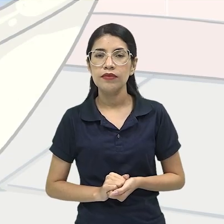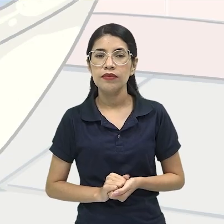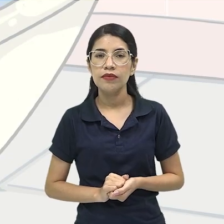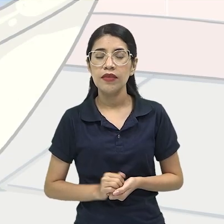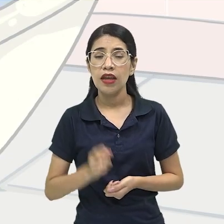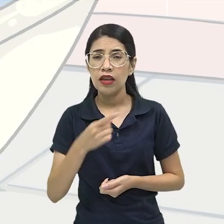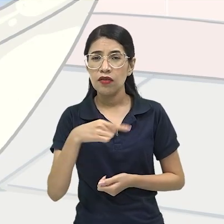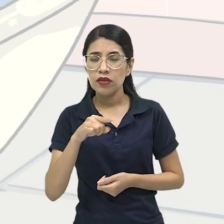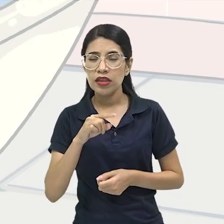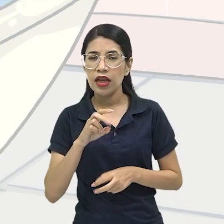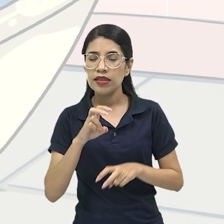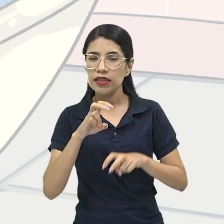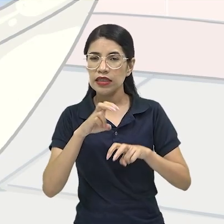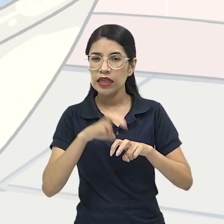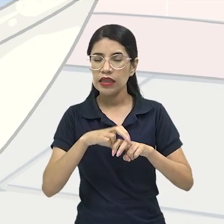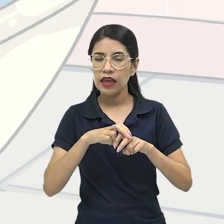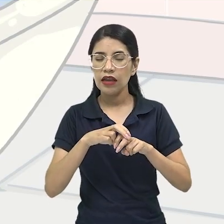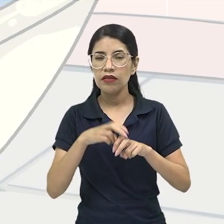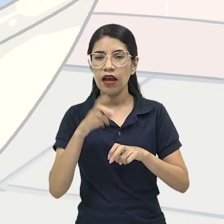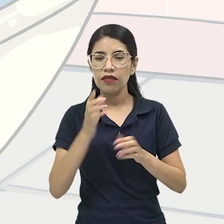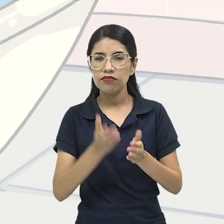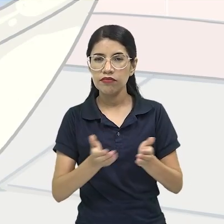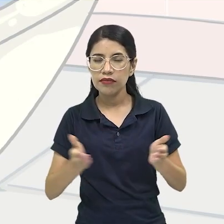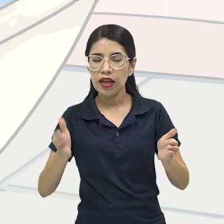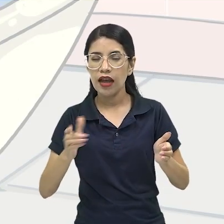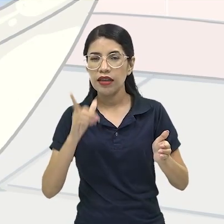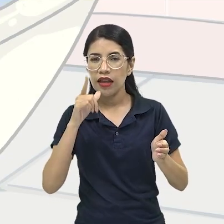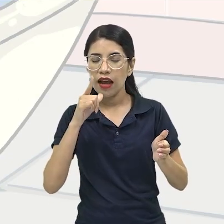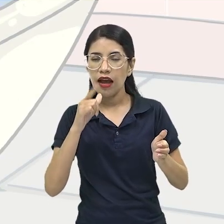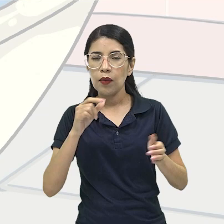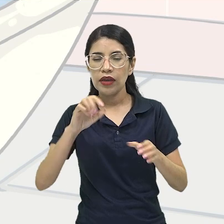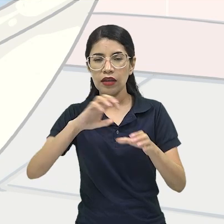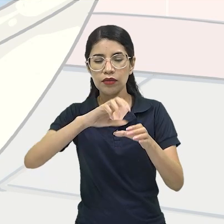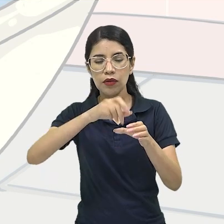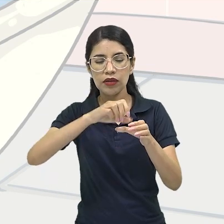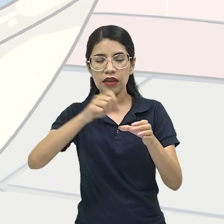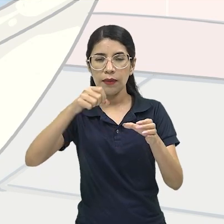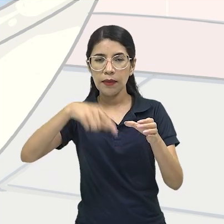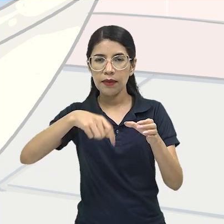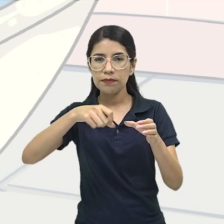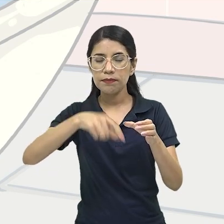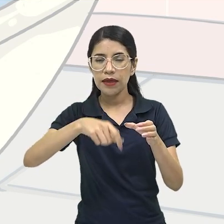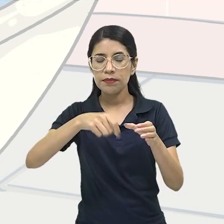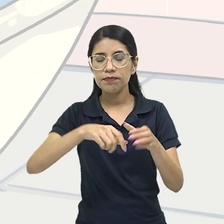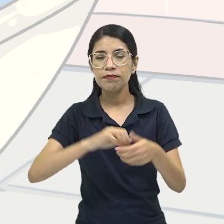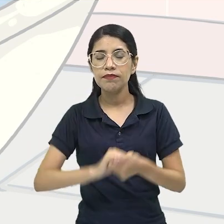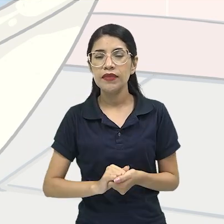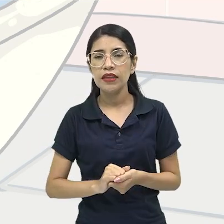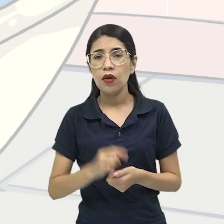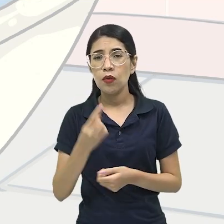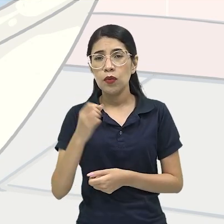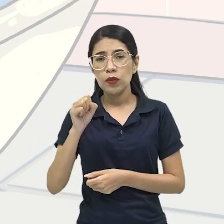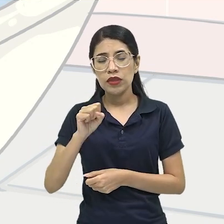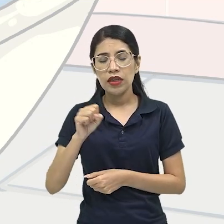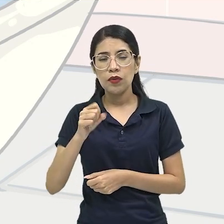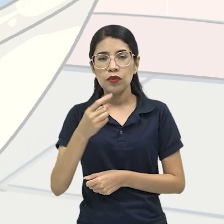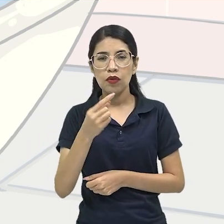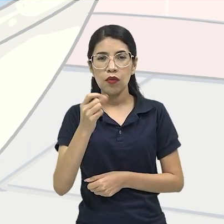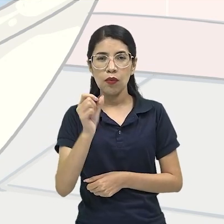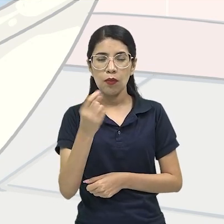Você está sentado na banheira e a torneira está pingando. A cada segundo, vamos supor, um pingo cai na